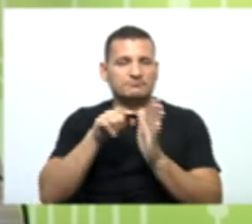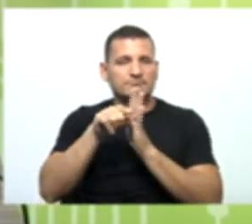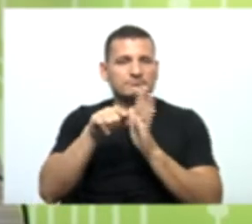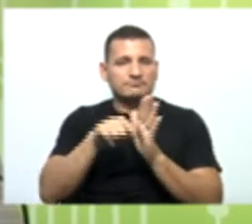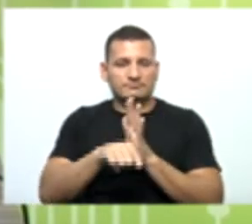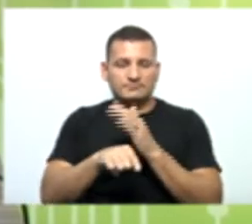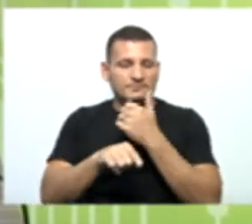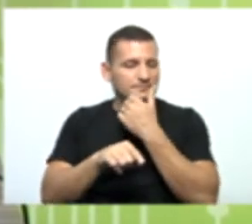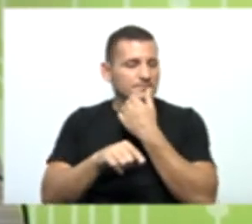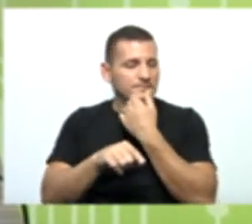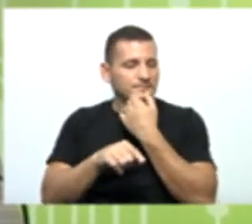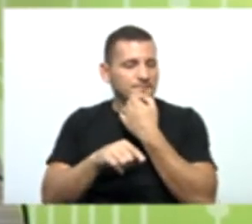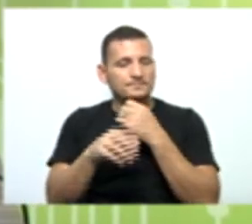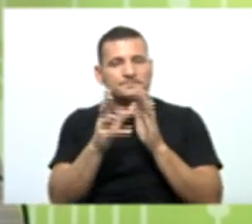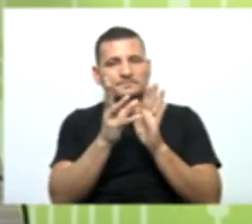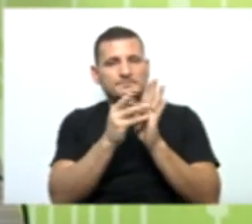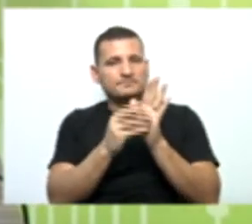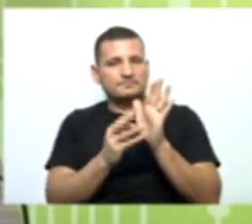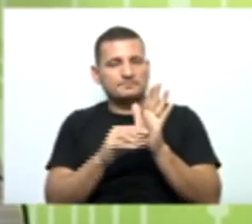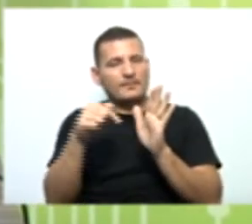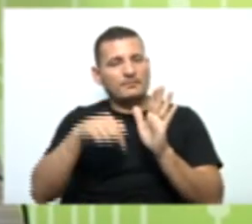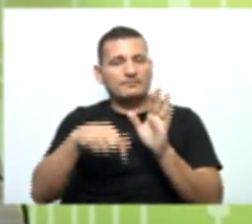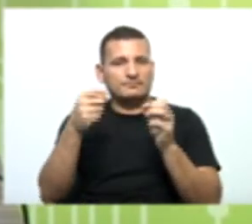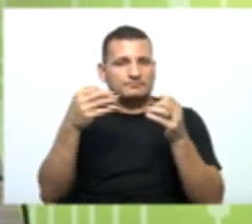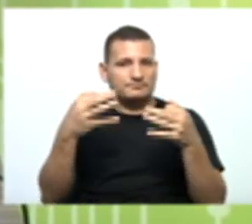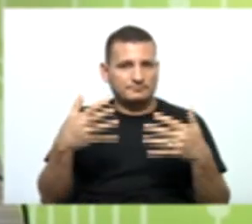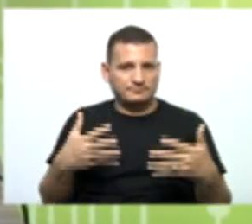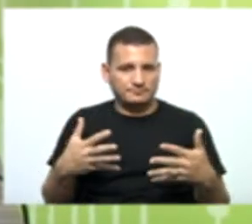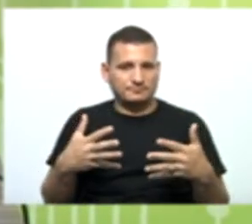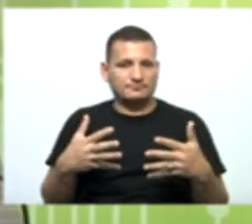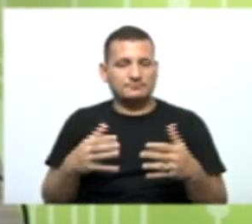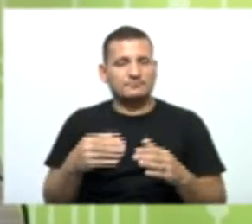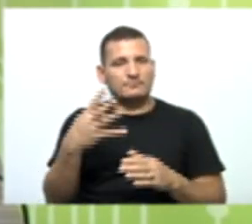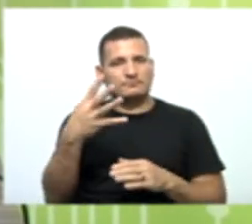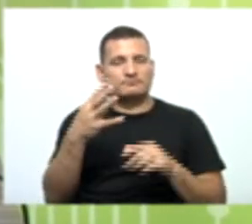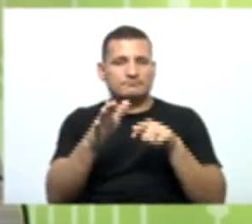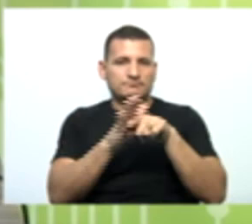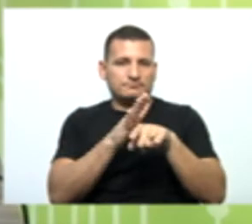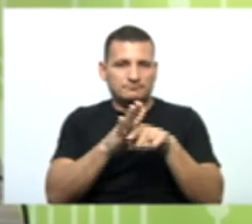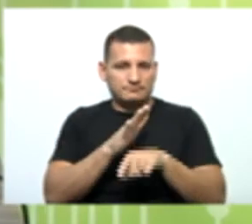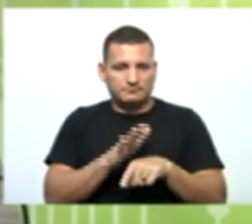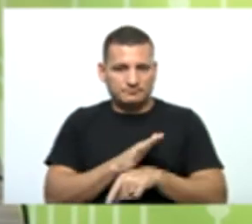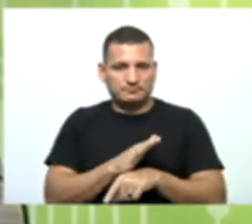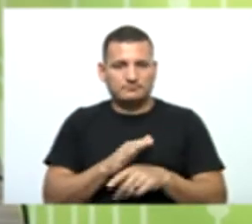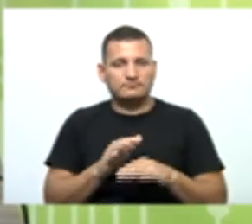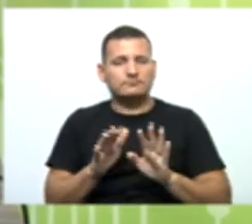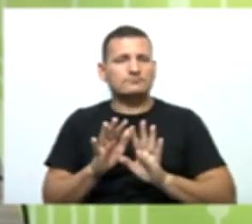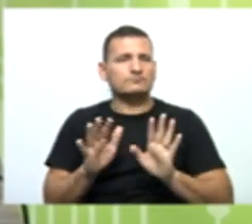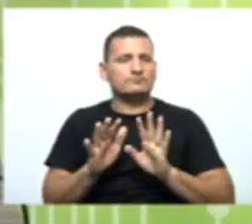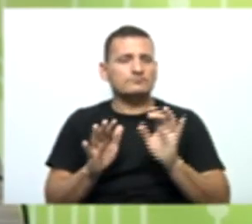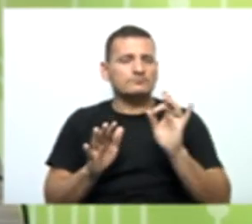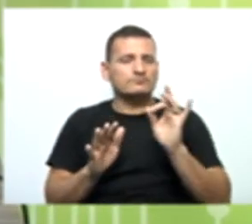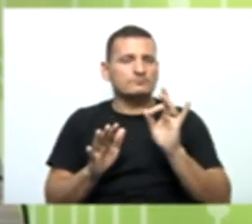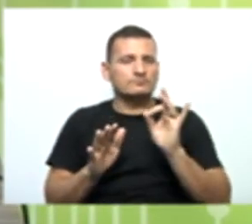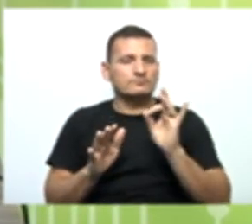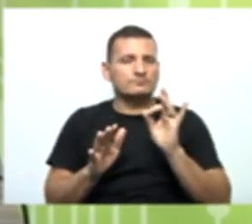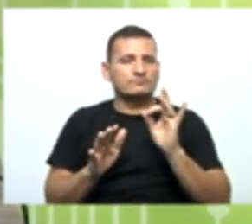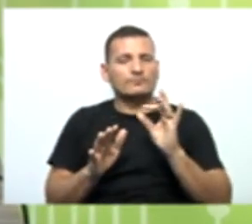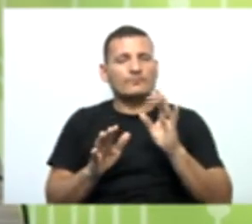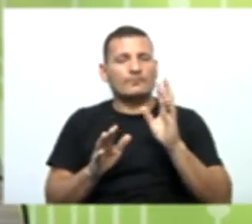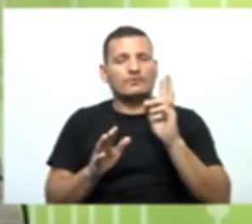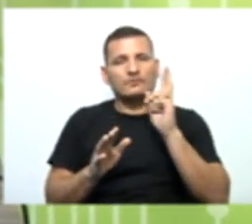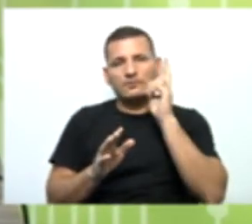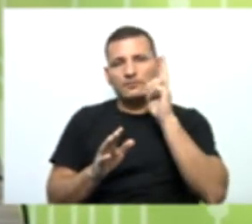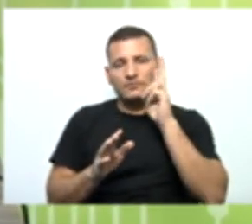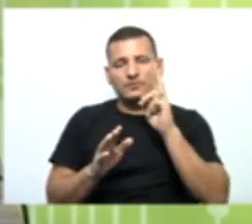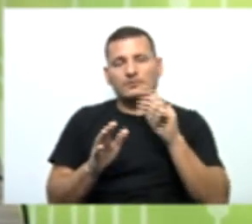exatamente aqueles conteúdos que nós abordamos aqui, certo? 4 perguntinhas. Vou só recapitular elas aqui para a gente relembrar quais